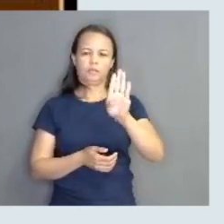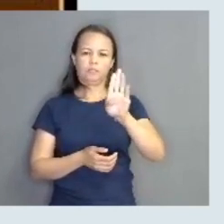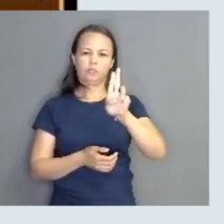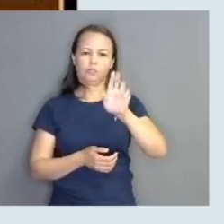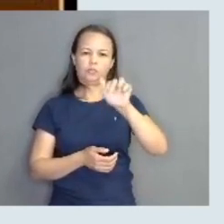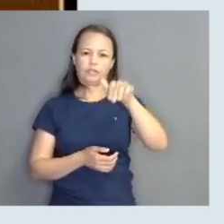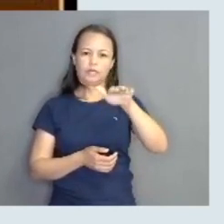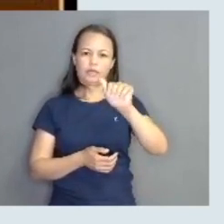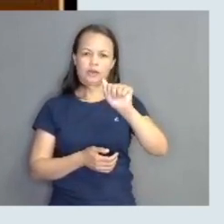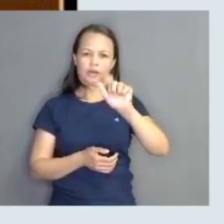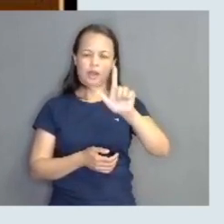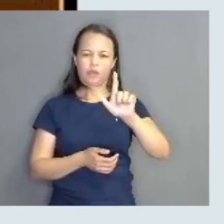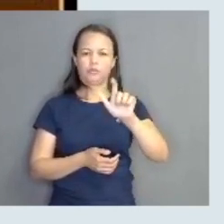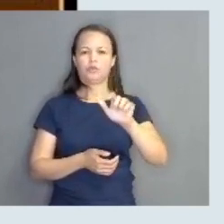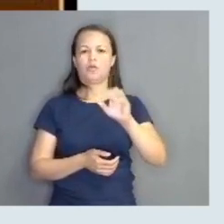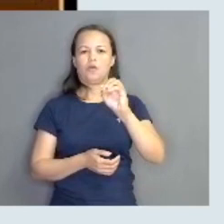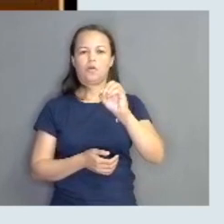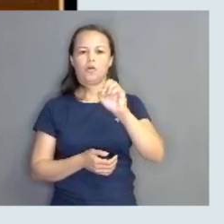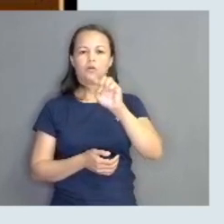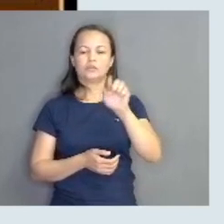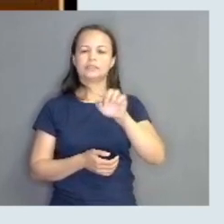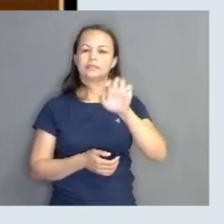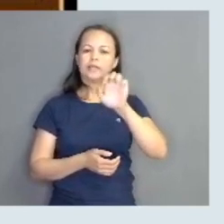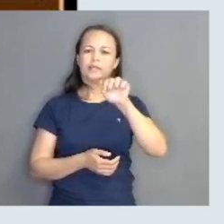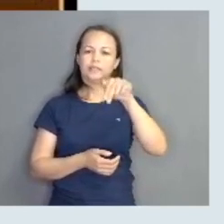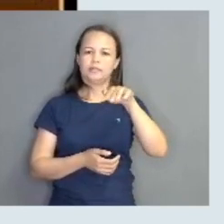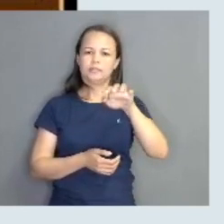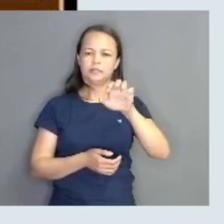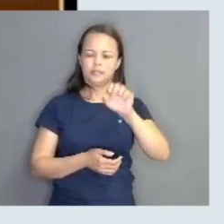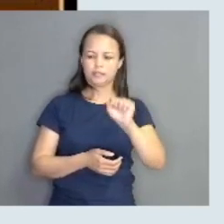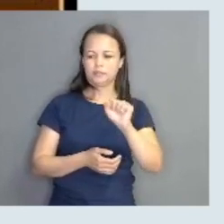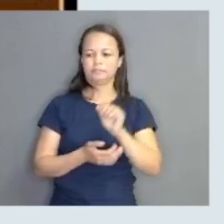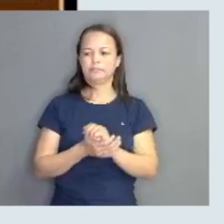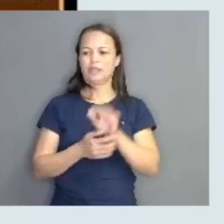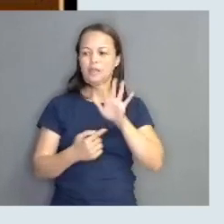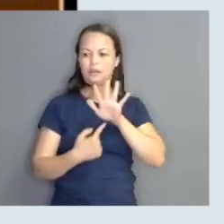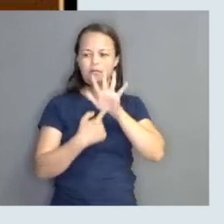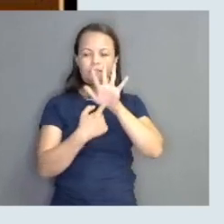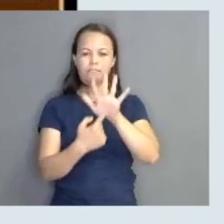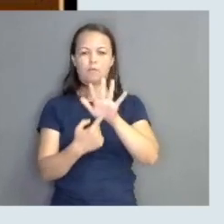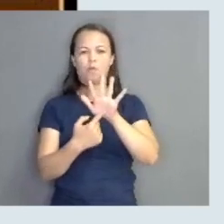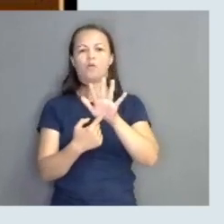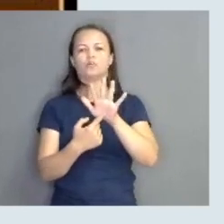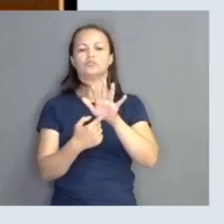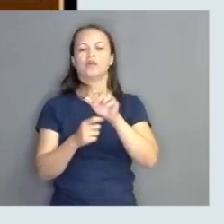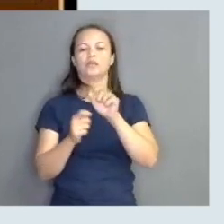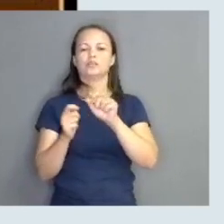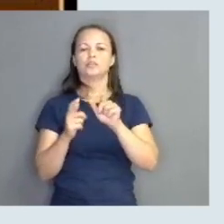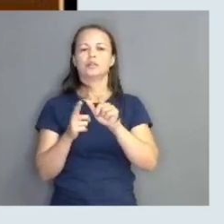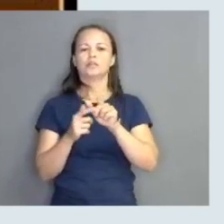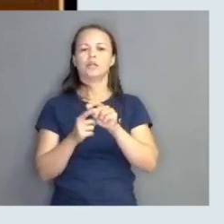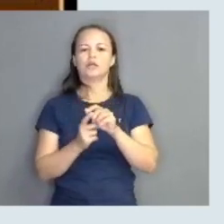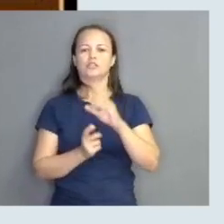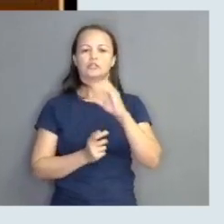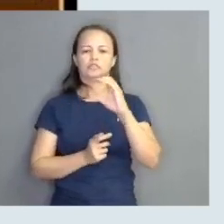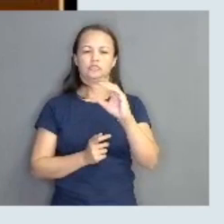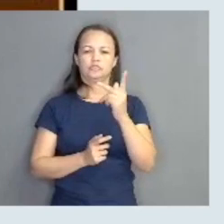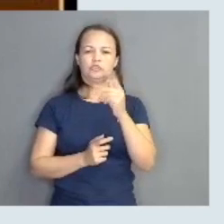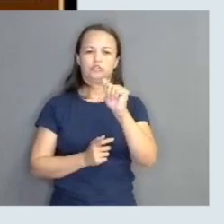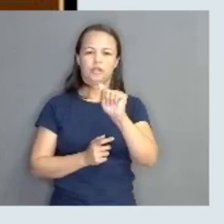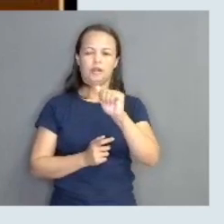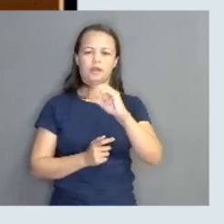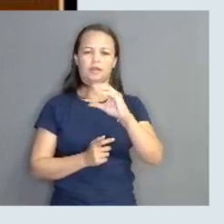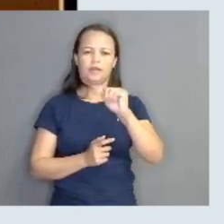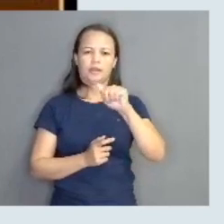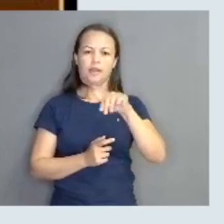Esse Tribunal de Osíris, ele mostra que esse com cara de chacal aí, né, estaria